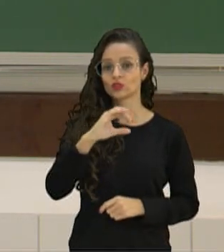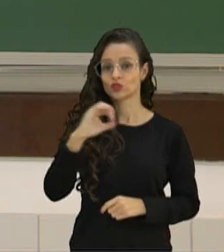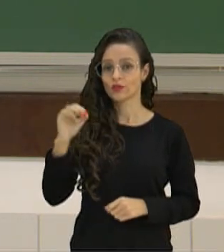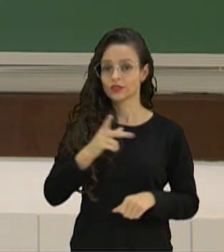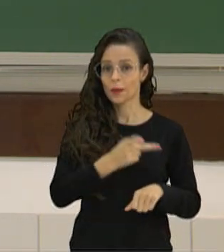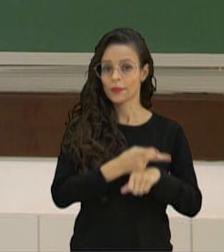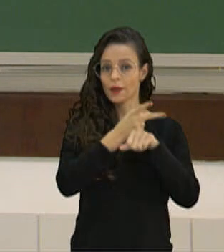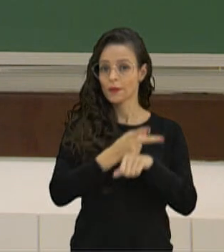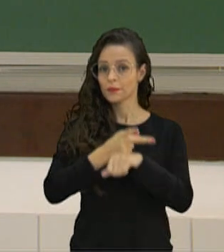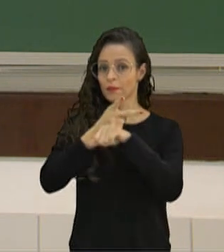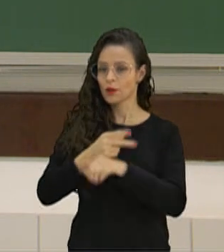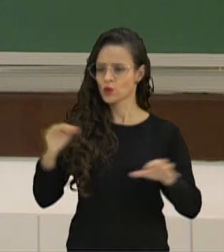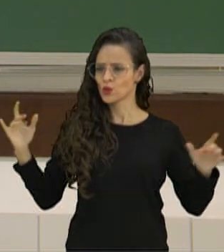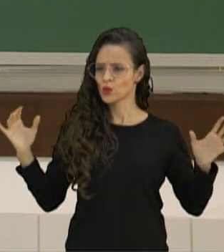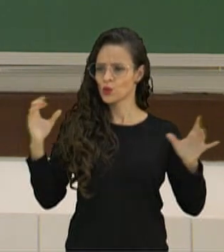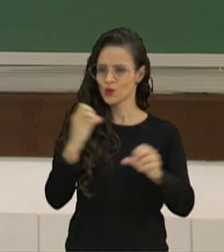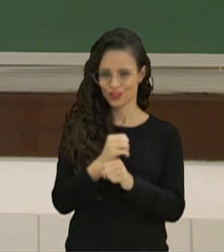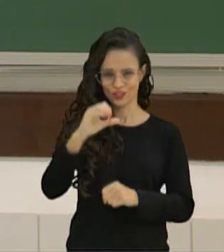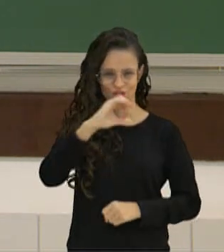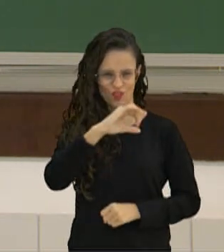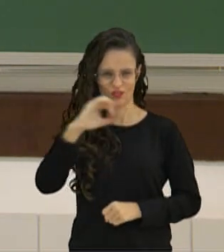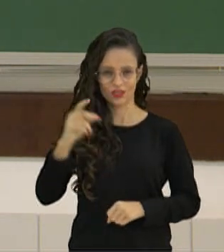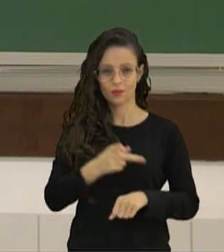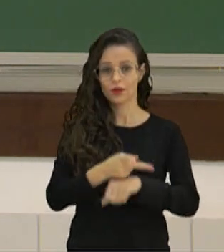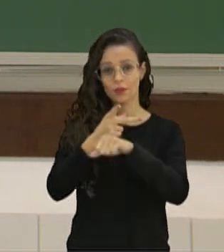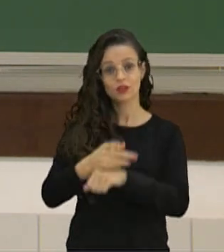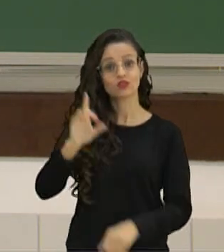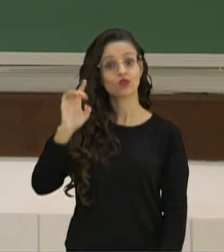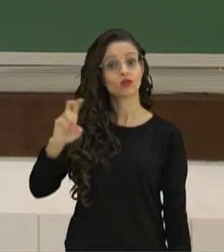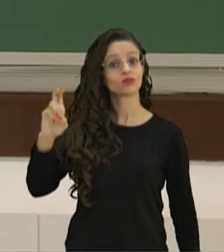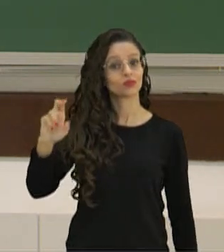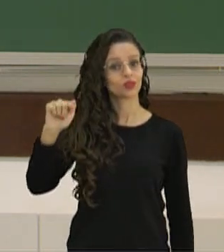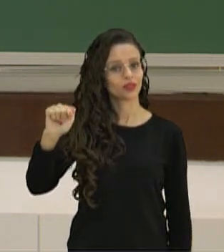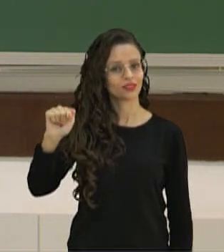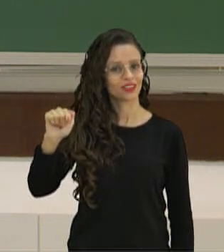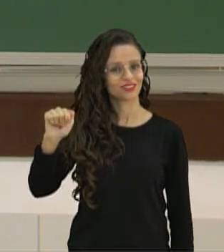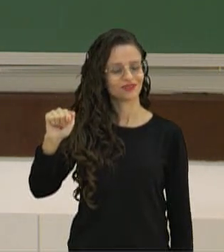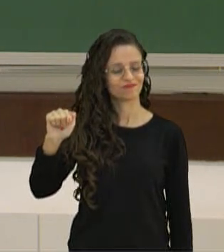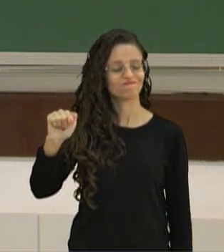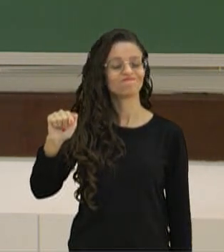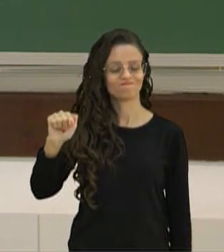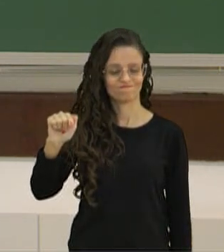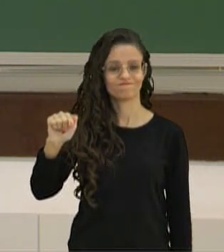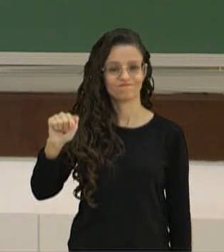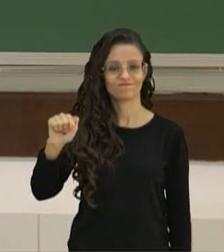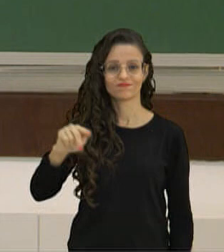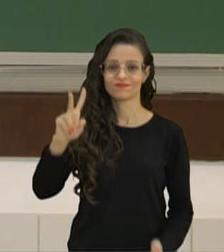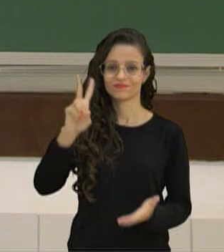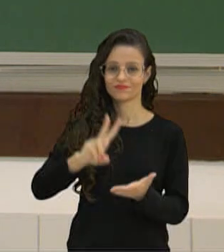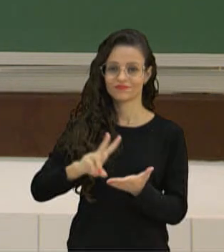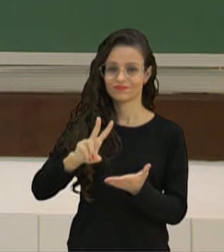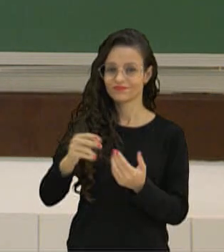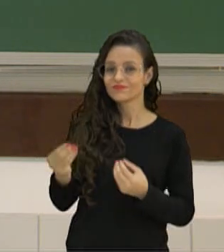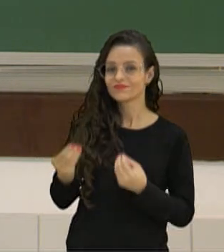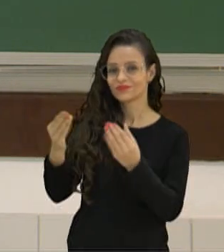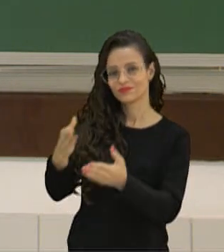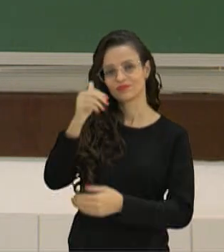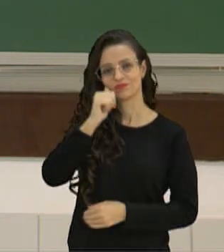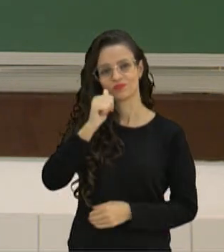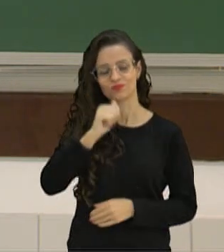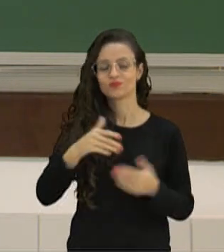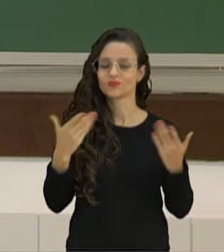prêmios nobres, apenas 57 foram traduzidos em prêmios para mulheres.